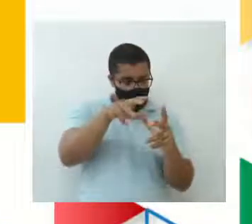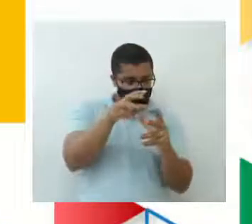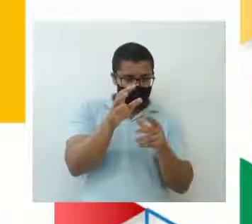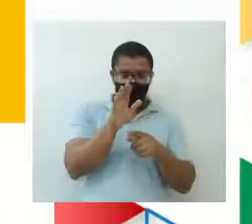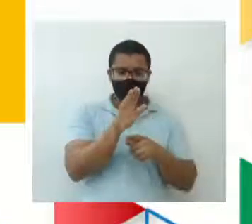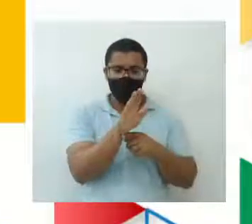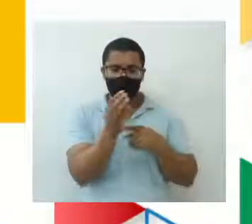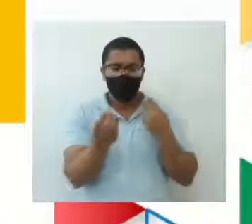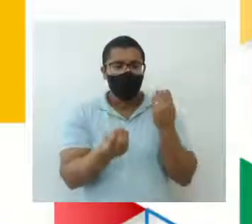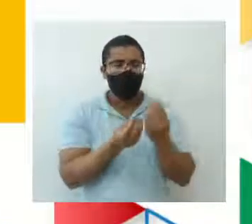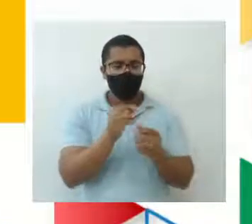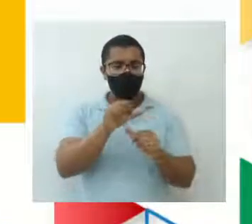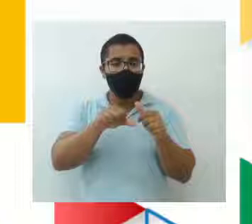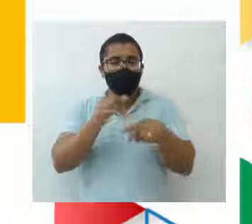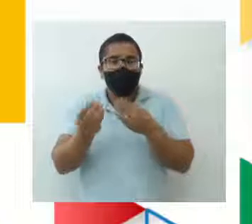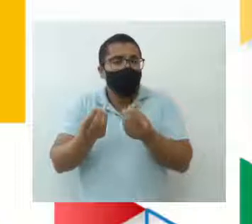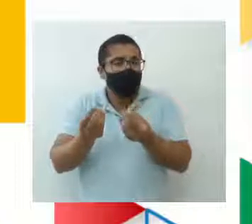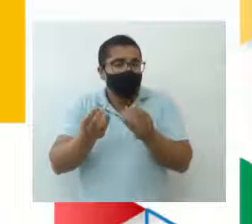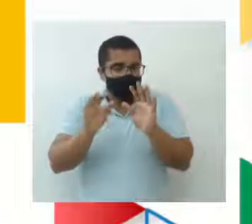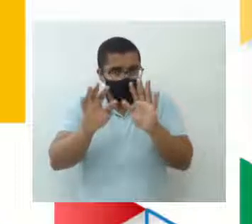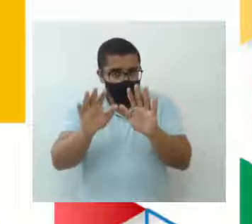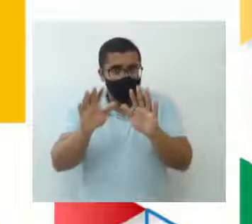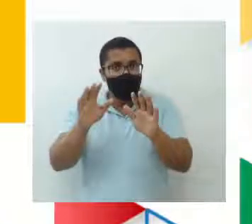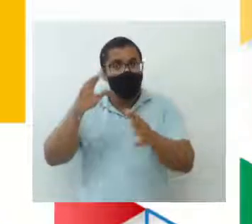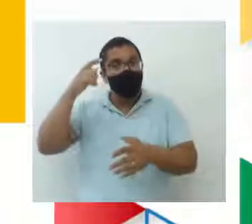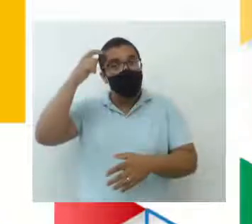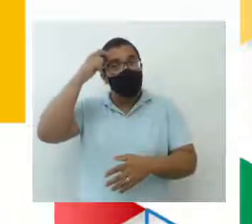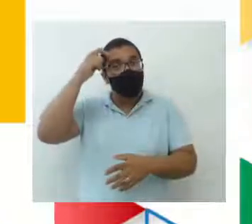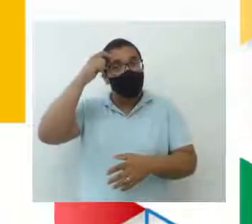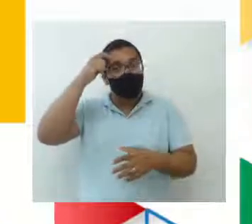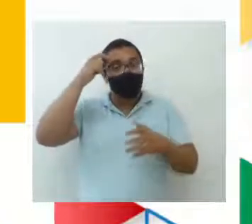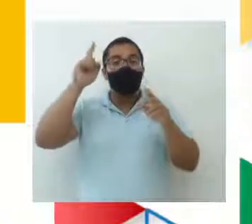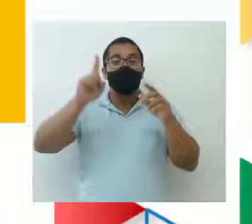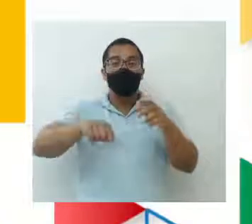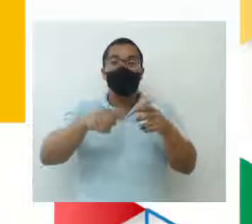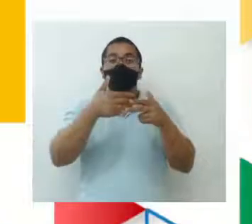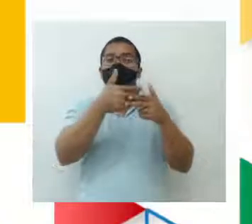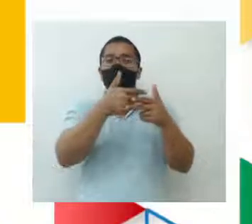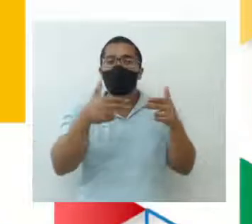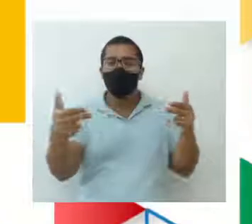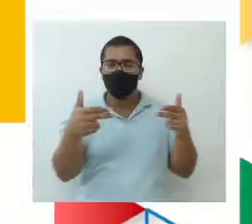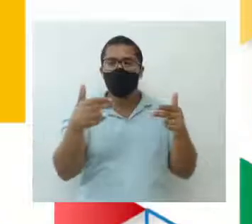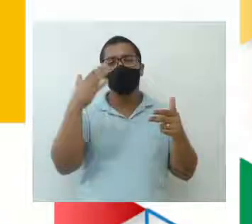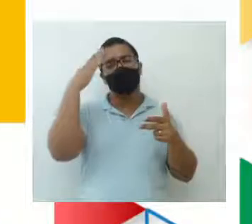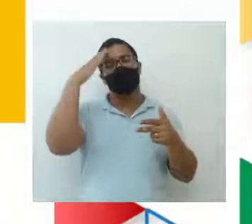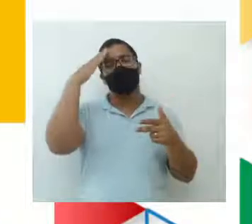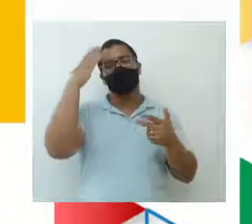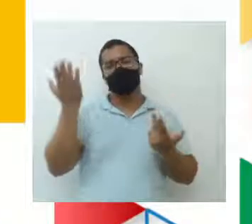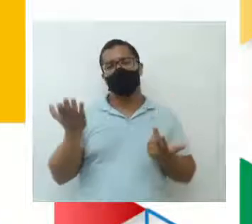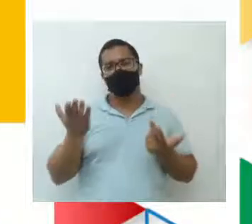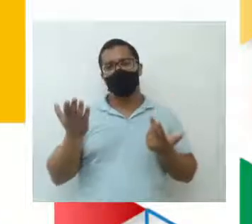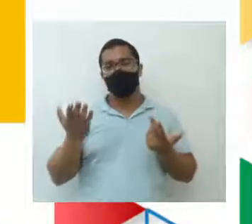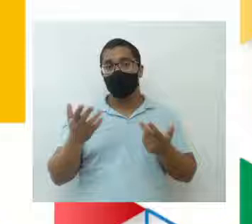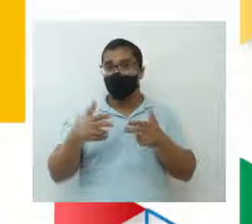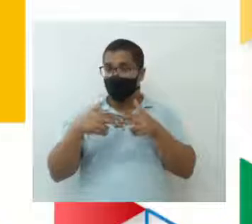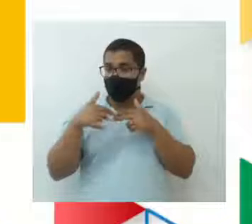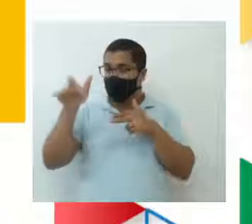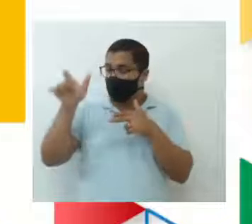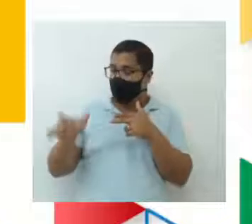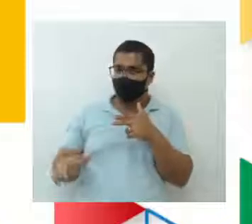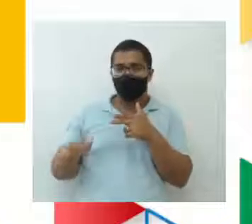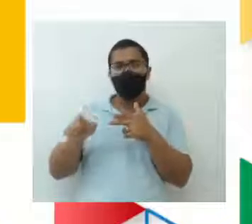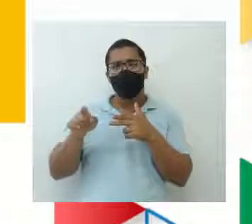entendimento deve ser entendido sempre como consciência de algo. Com isso, o autor nega a